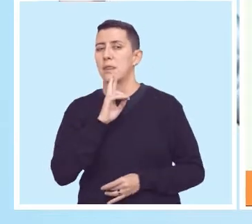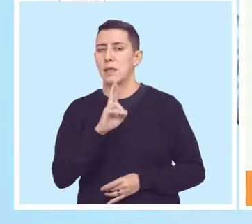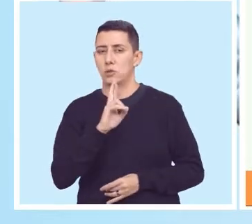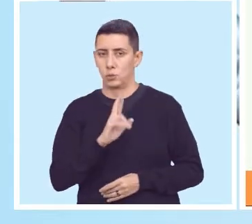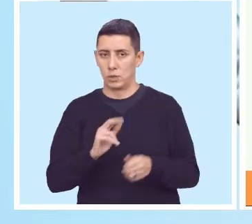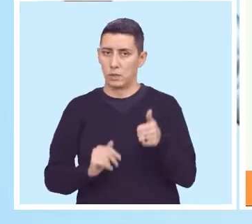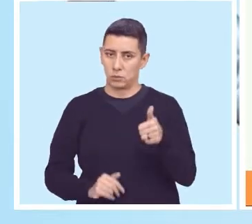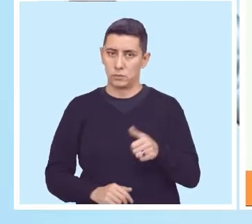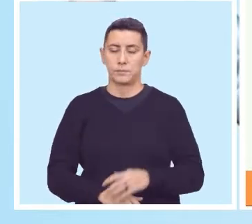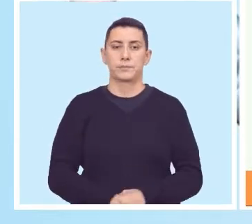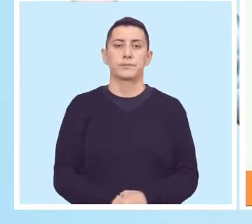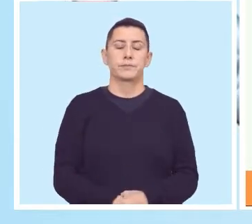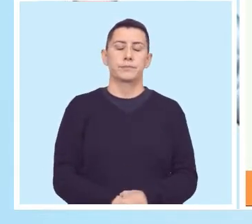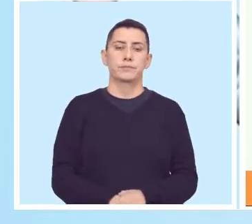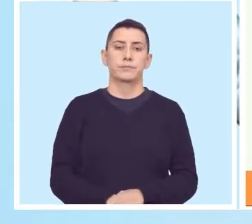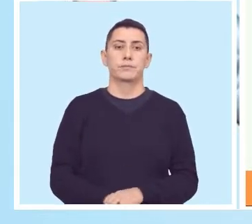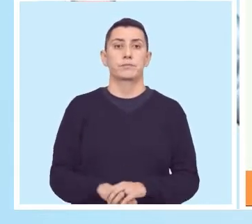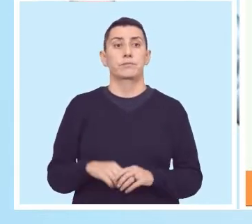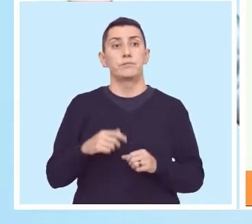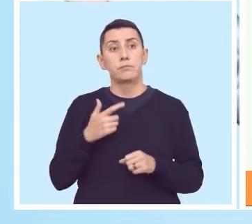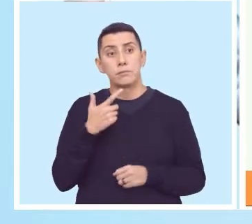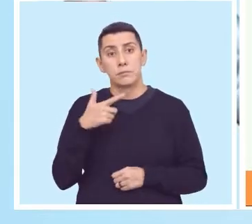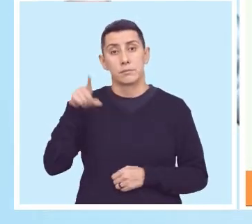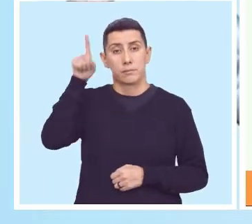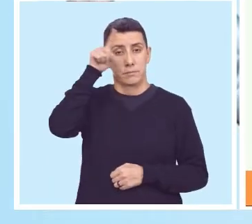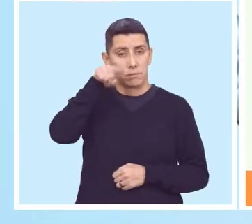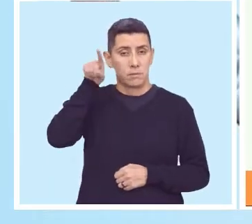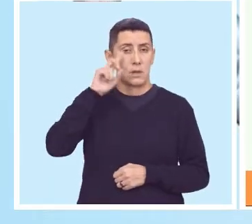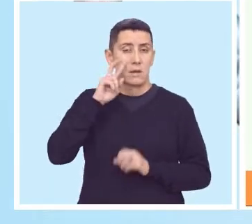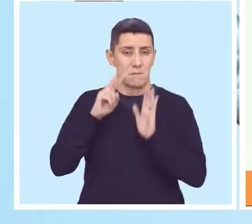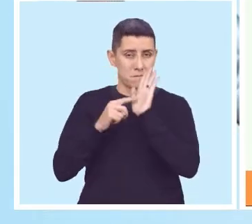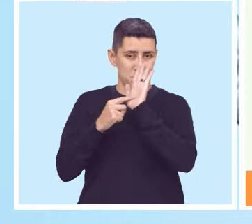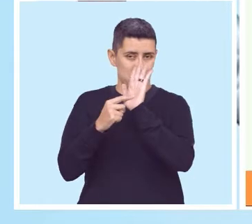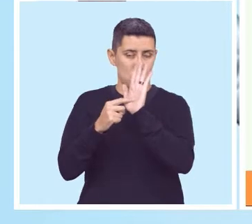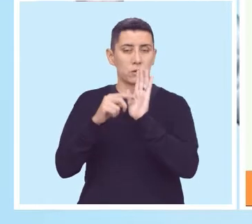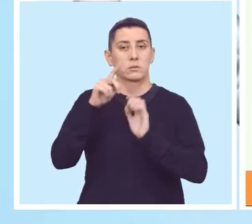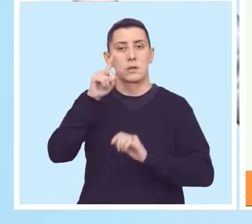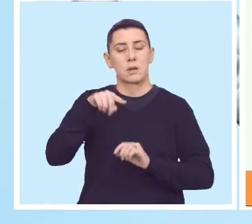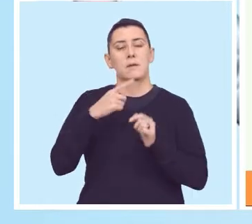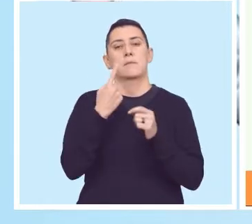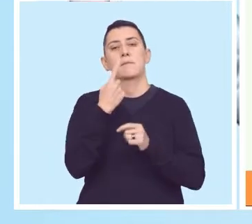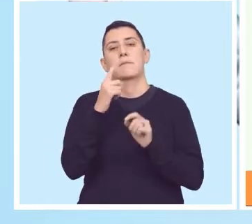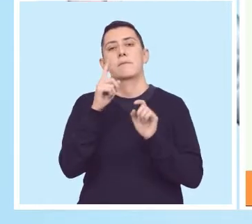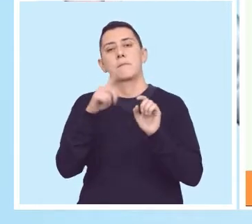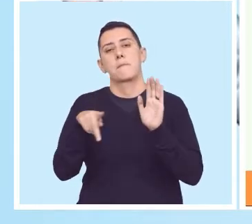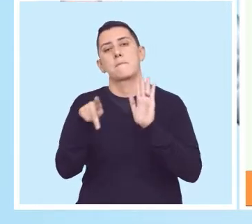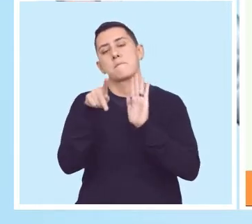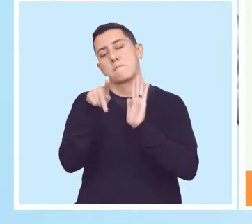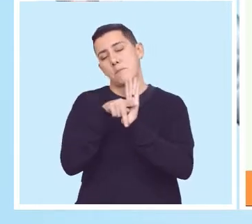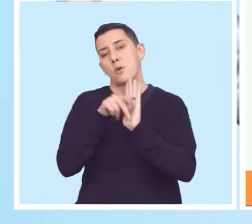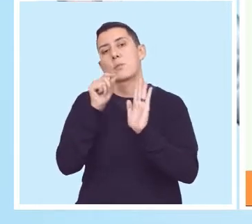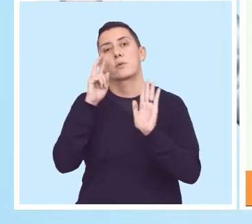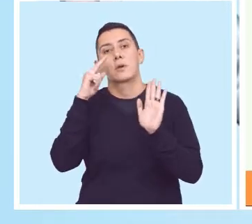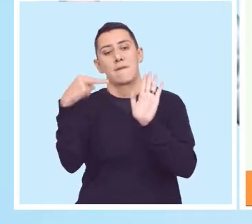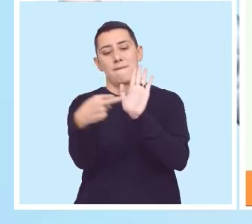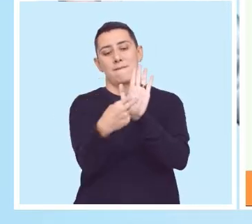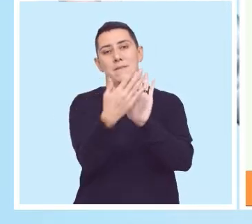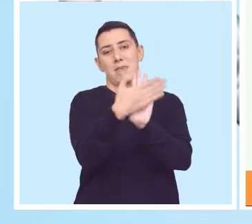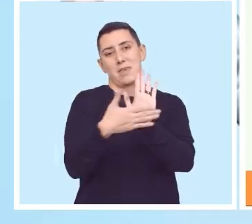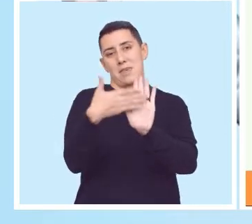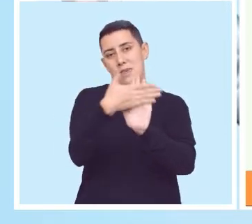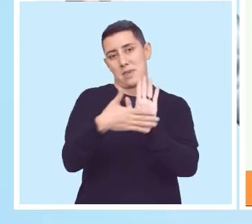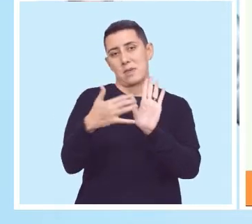E nessa parte final aqui, é a parte lá do front-end, que eu vou já apresentar para vocês, em